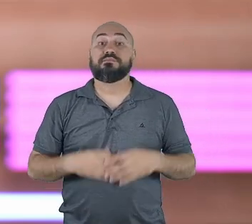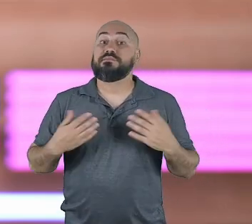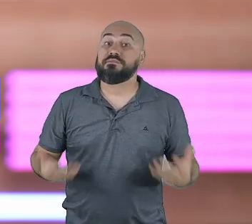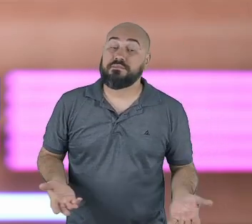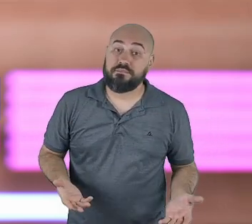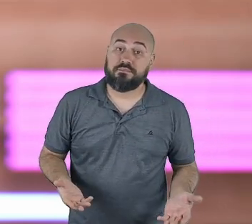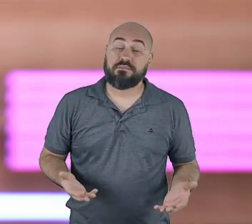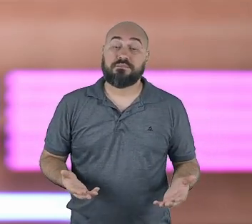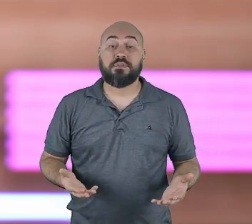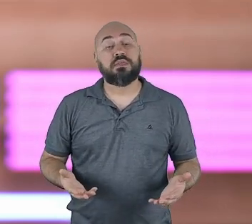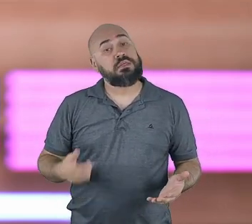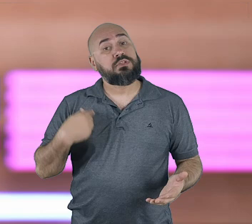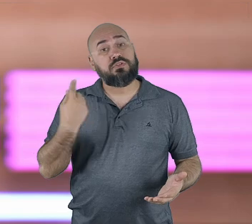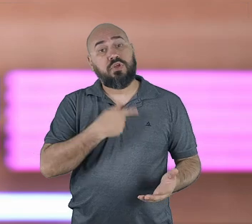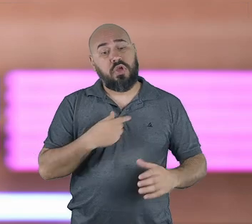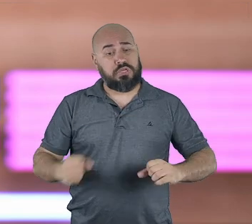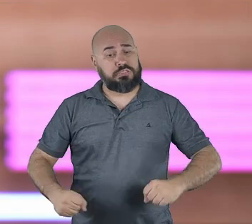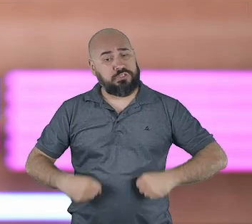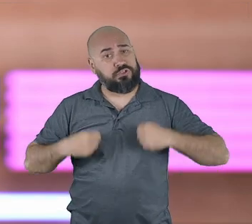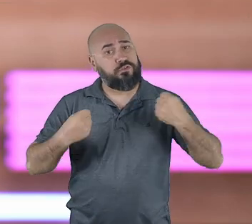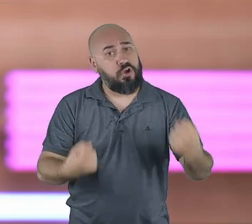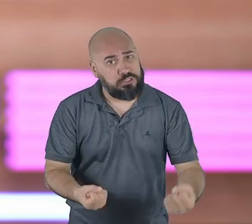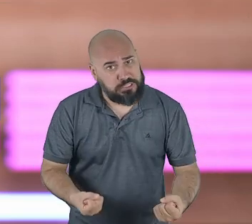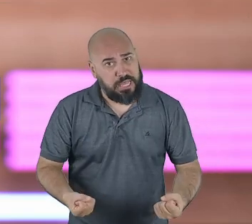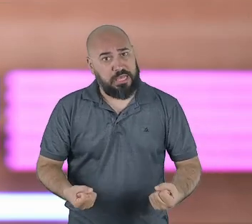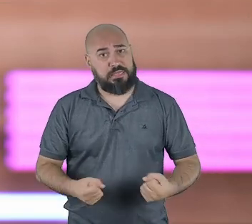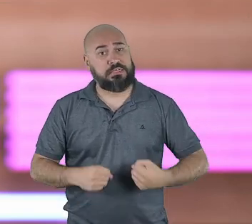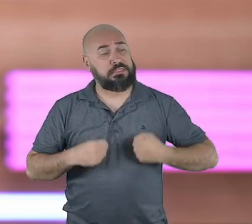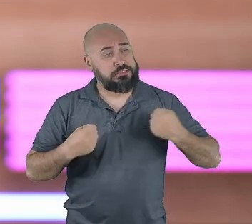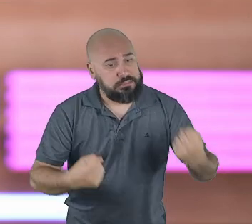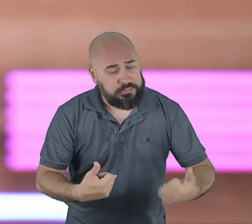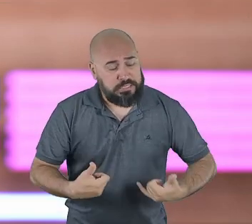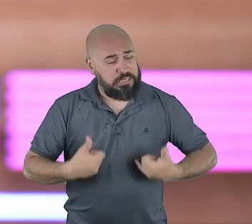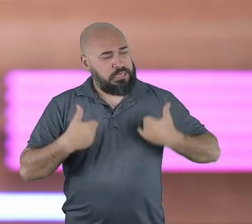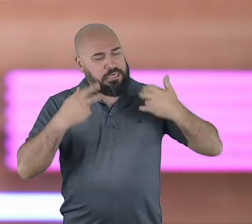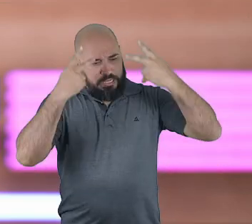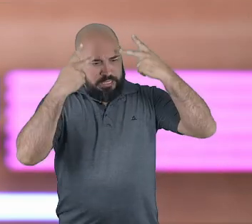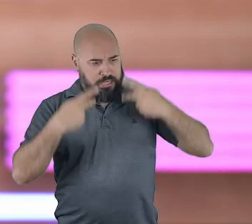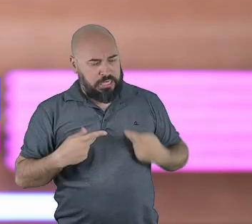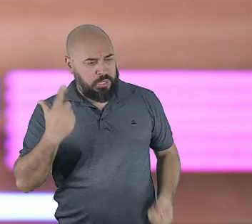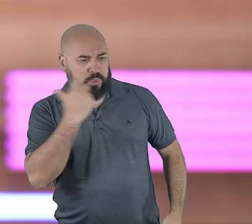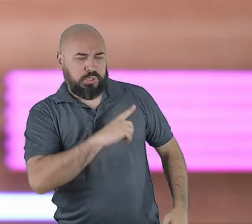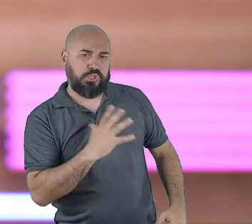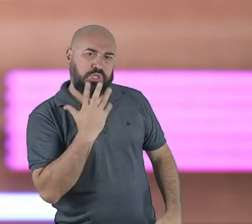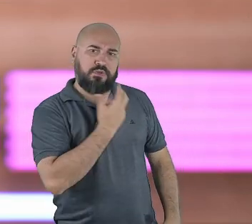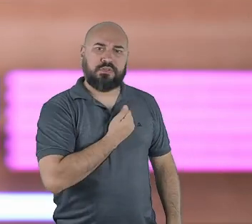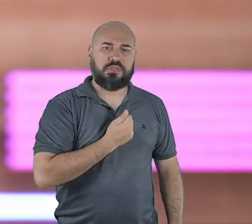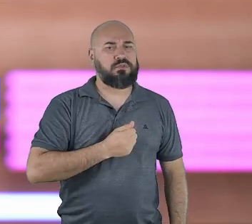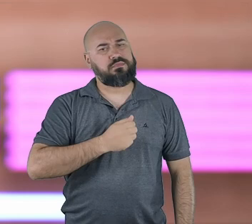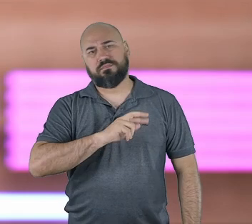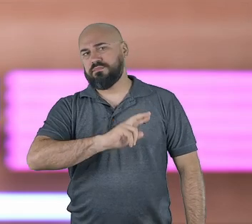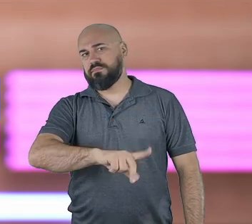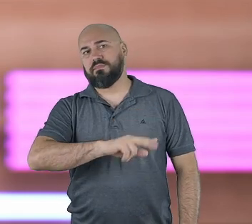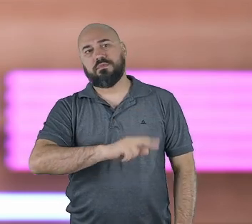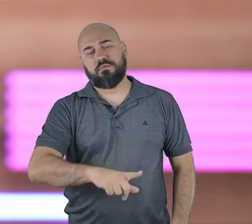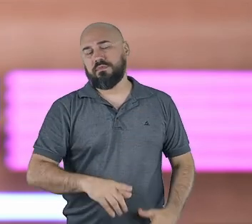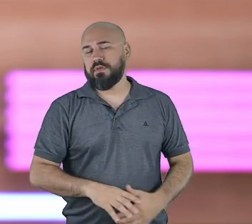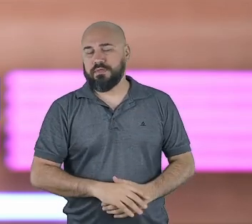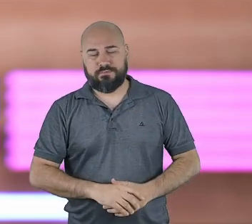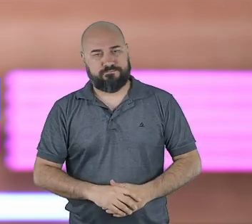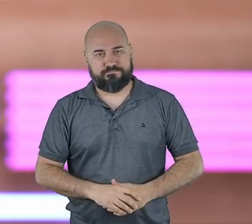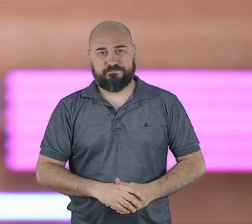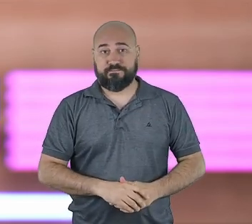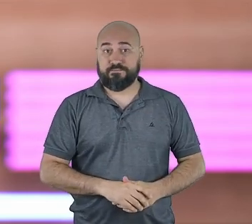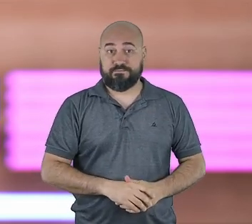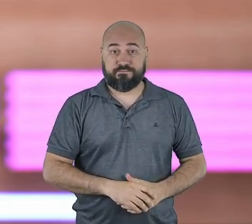para ganhar a própria salvação eterna. Agora, não é isso que a Bíblia nos diz. Não